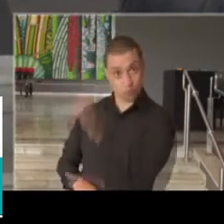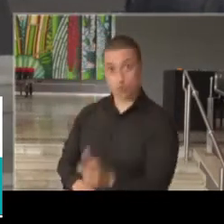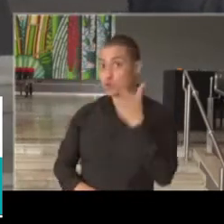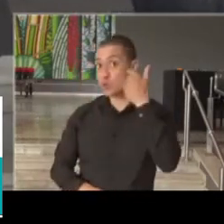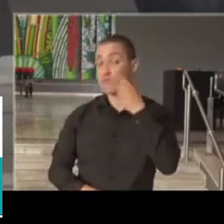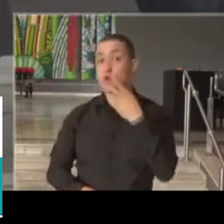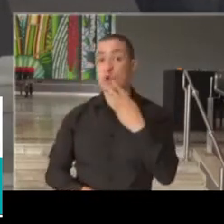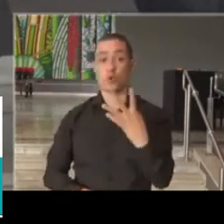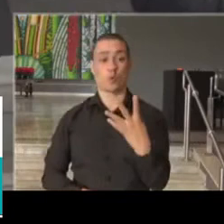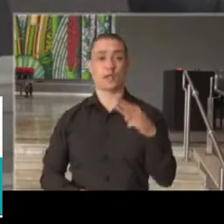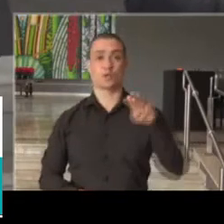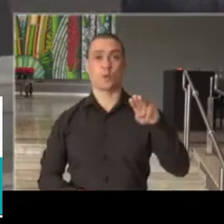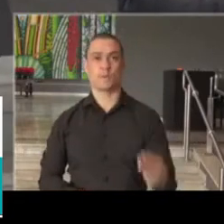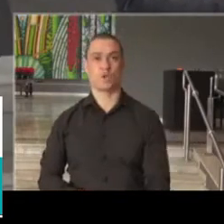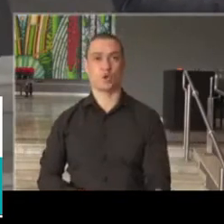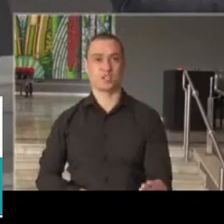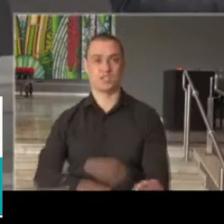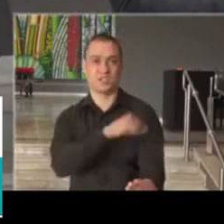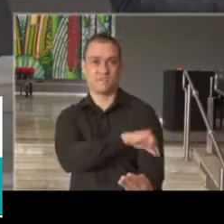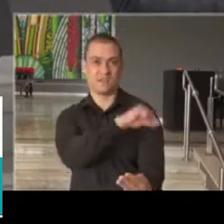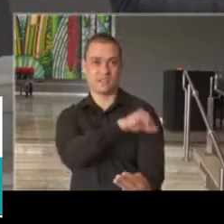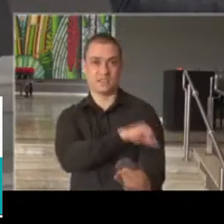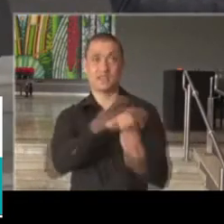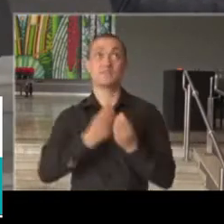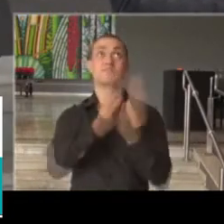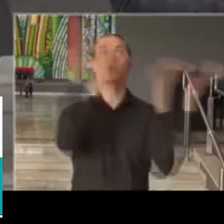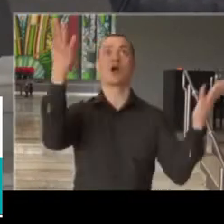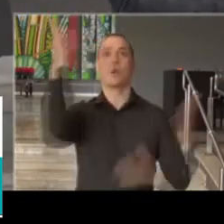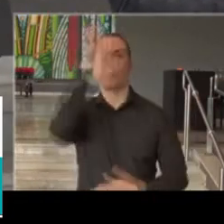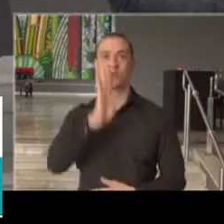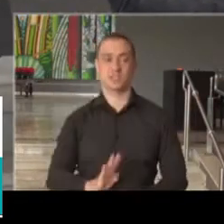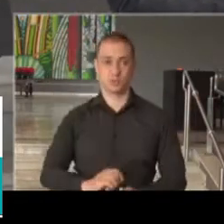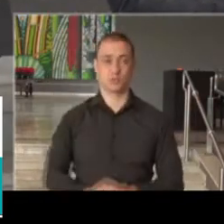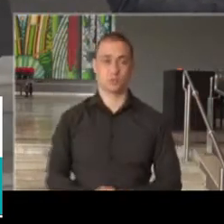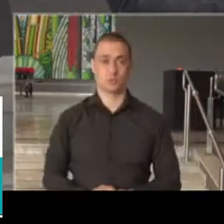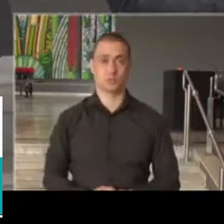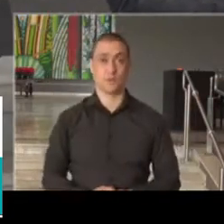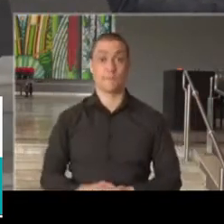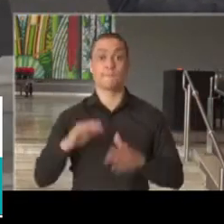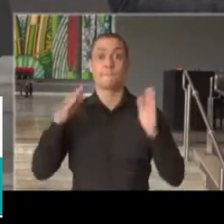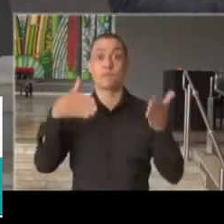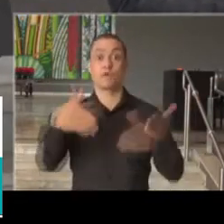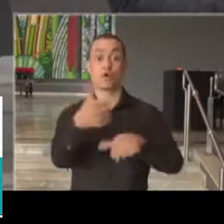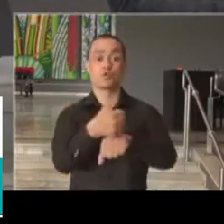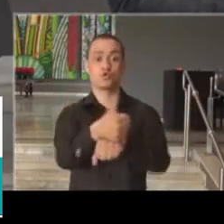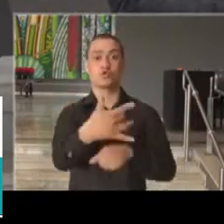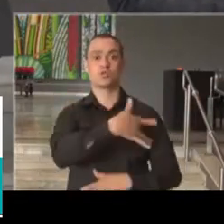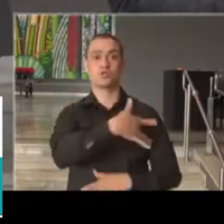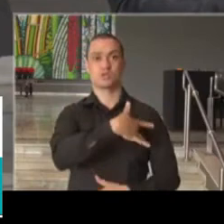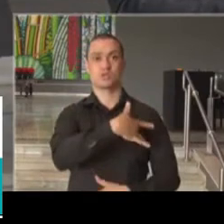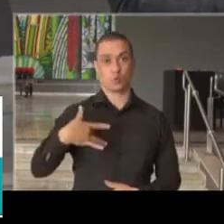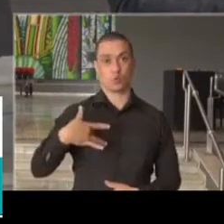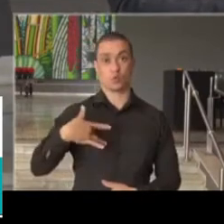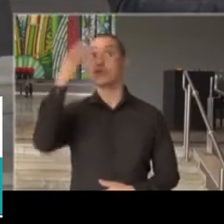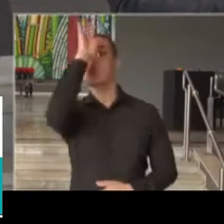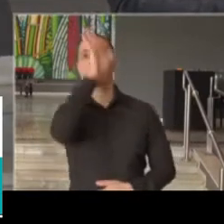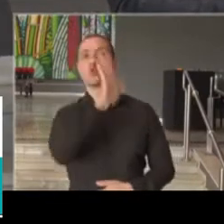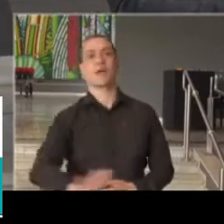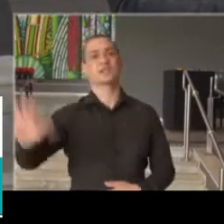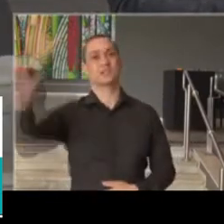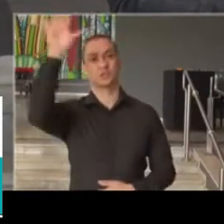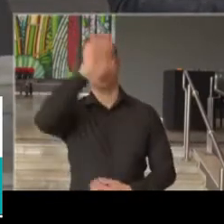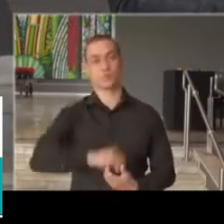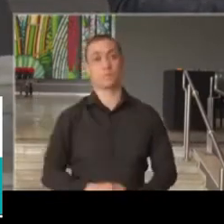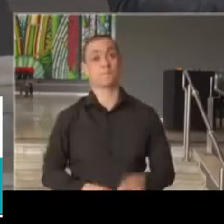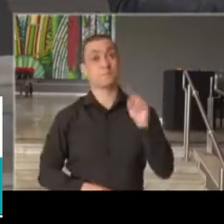4 milhões de vacinas para o Brasil, para os profissionais de saúde do Brasil. E